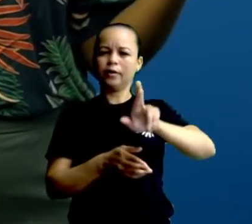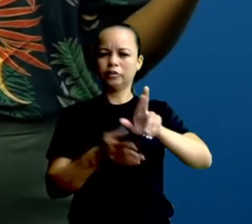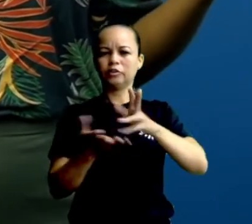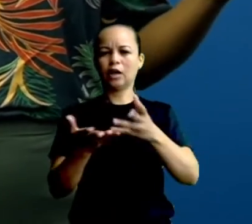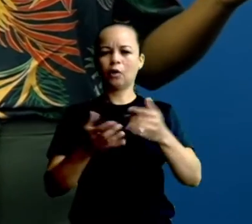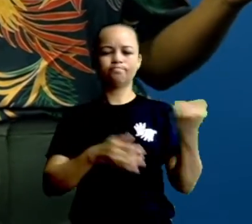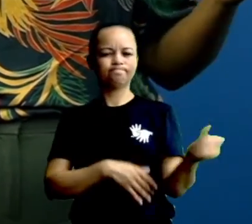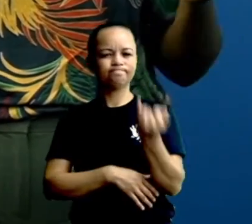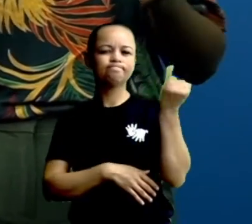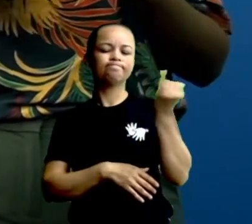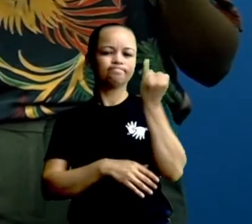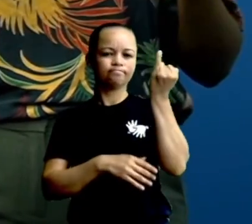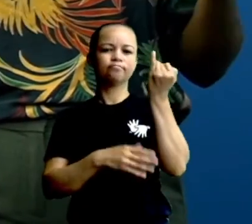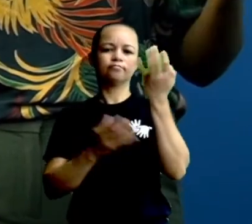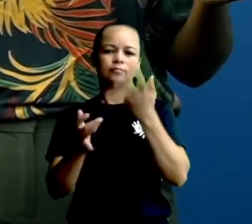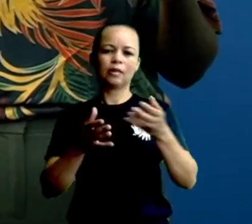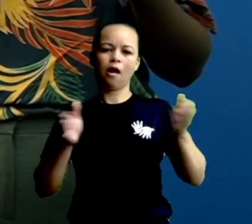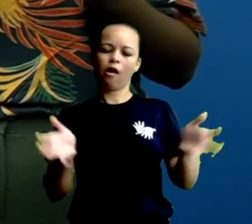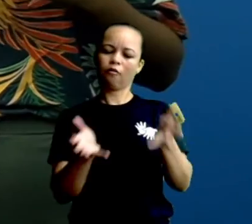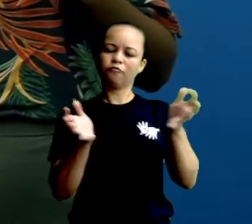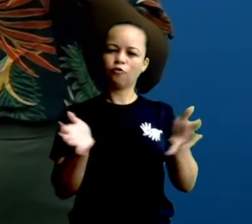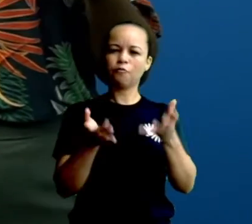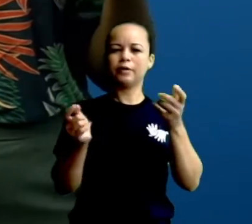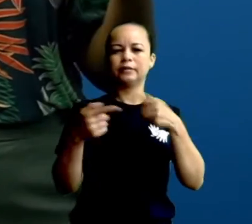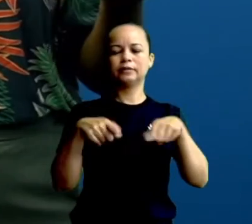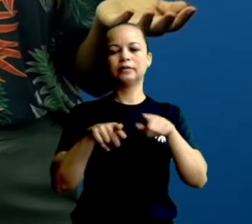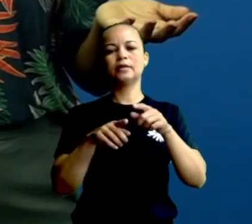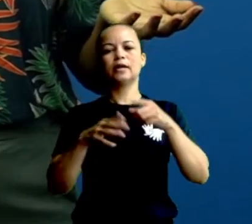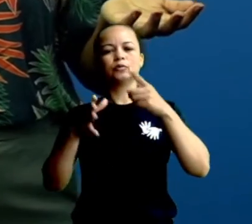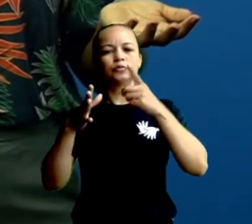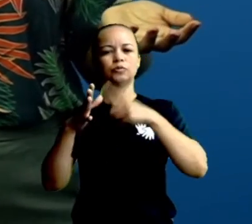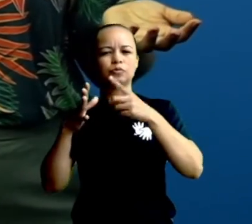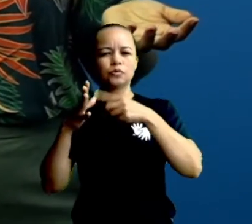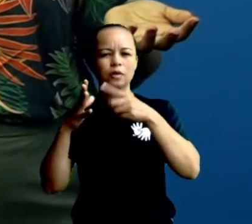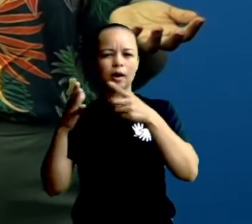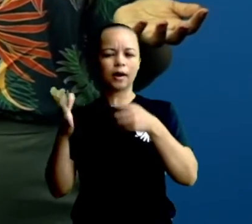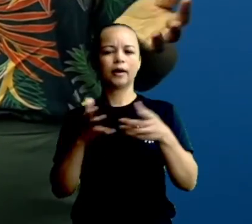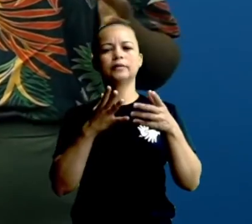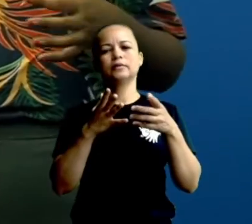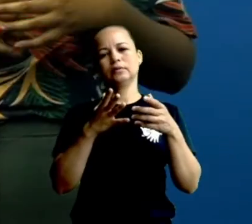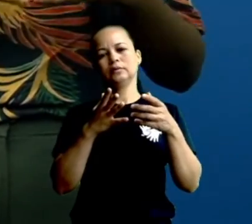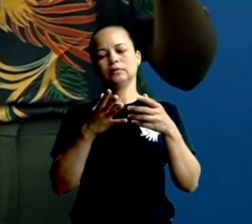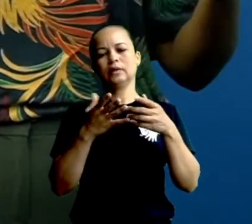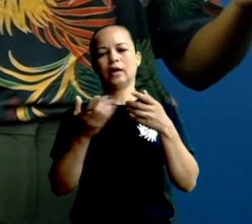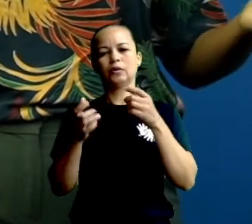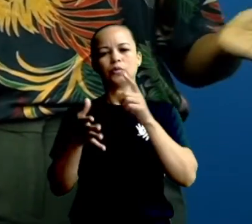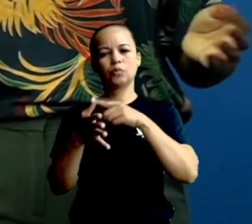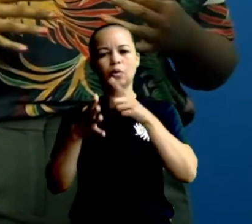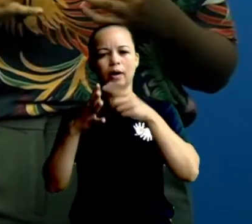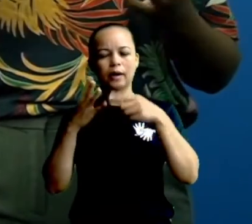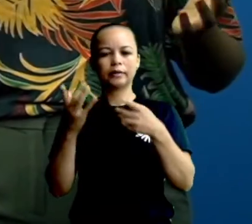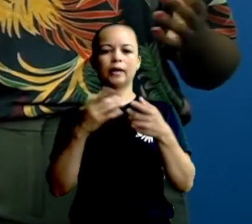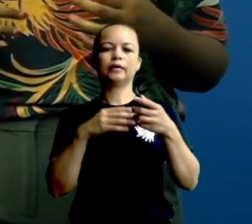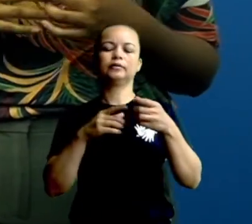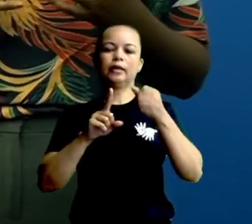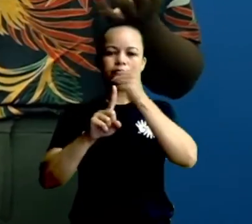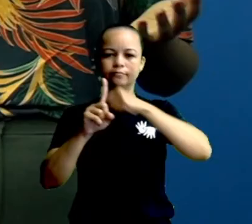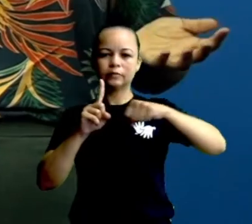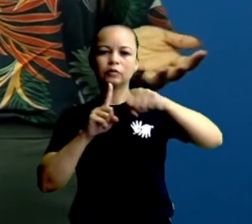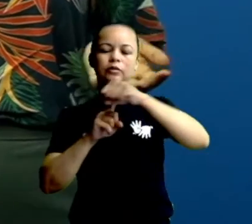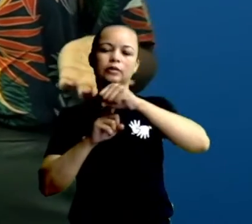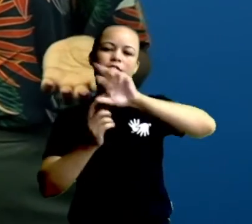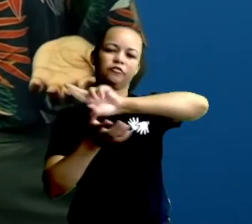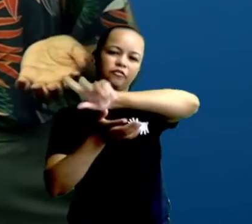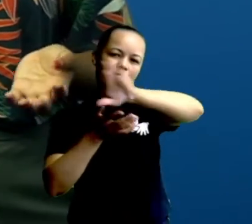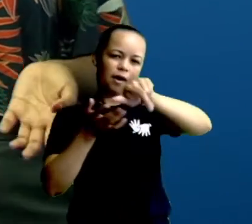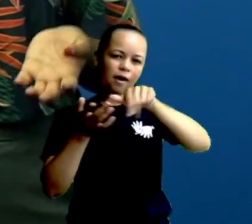religião tão importante que influencia, inclusive, no calendário civil, no calendário das sociedades, de